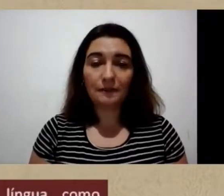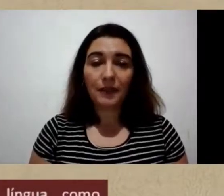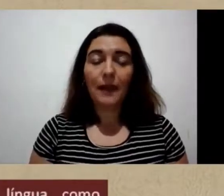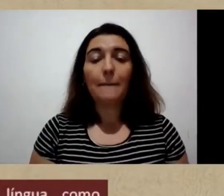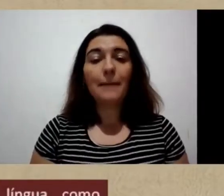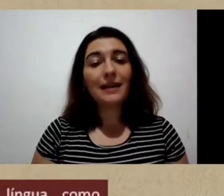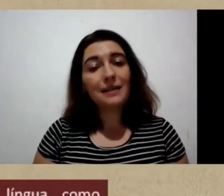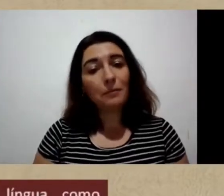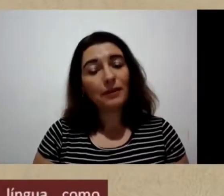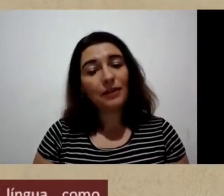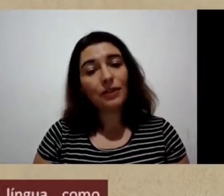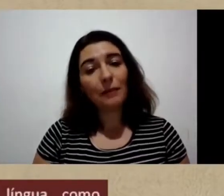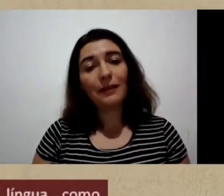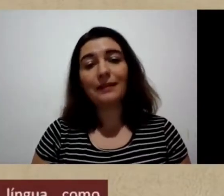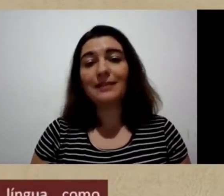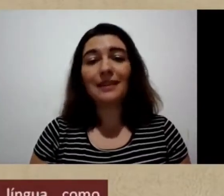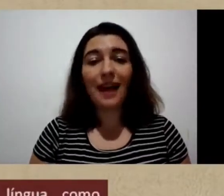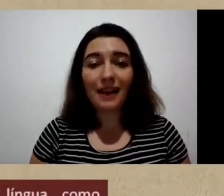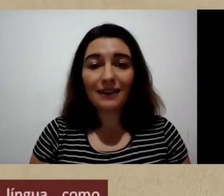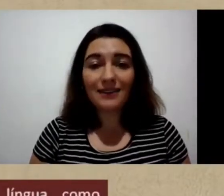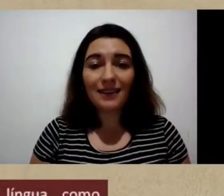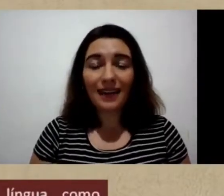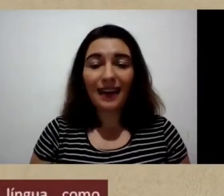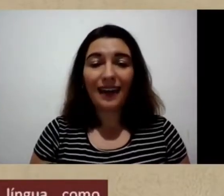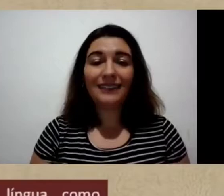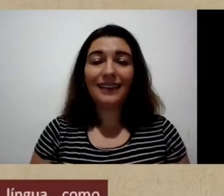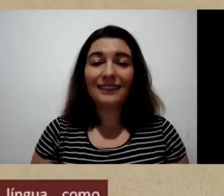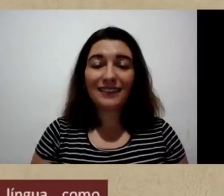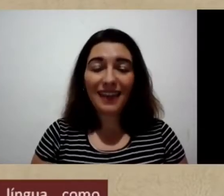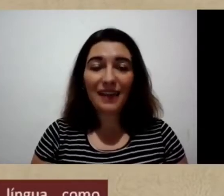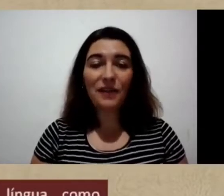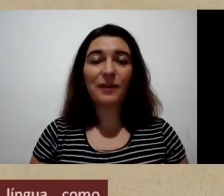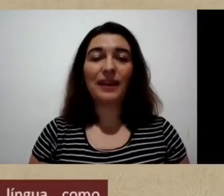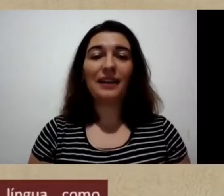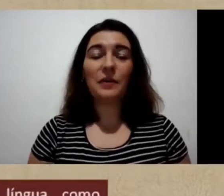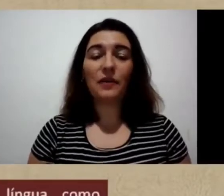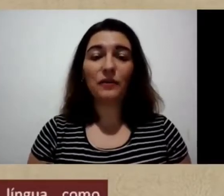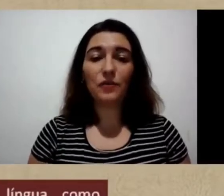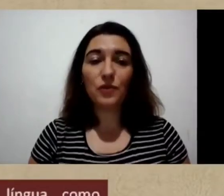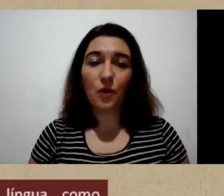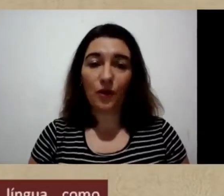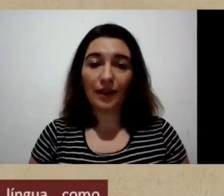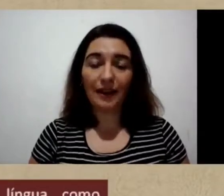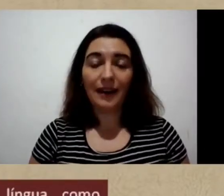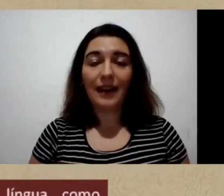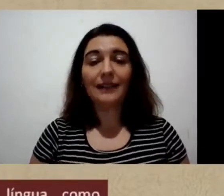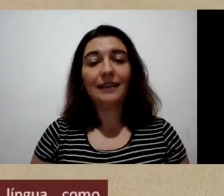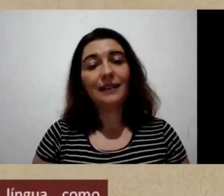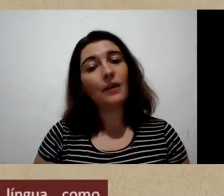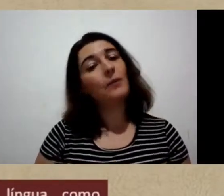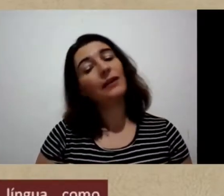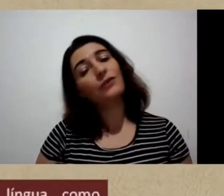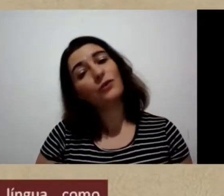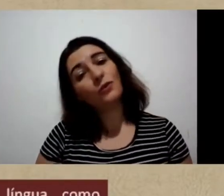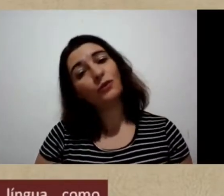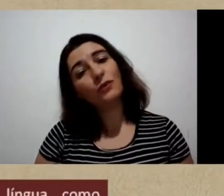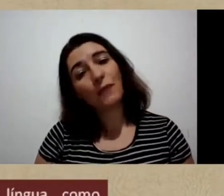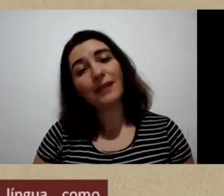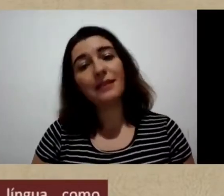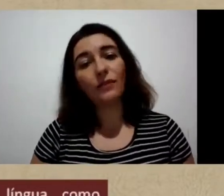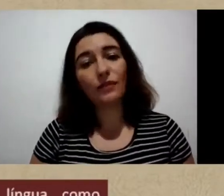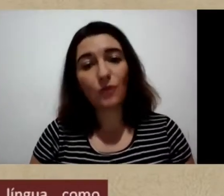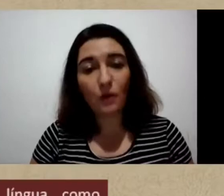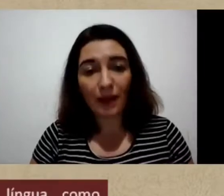visualmente. Mais importante que aprender sinais é entender como é que a língua funciona, é entender como é que